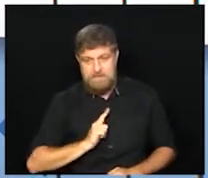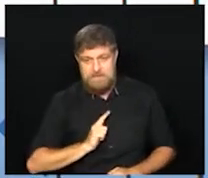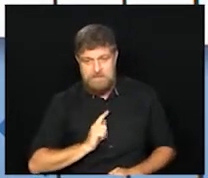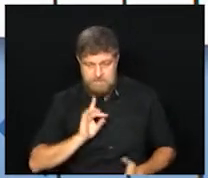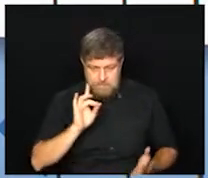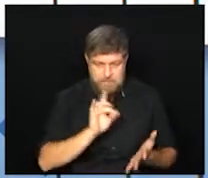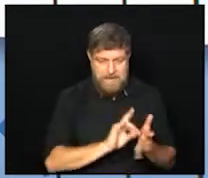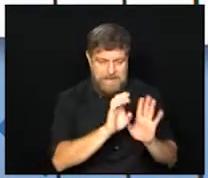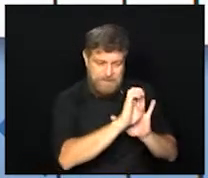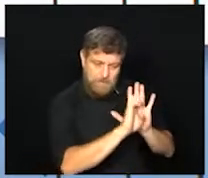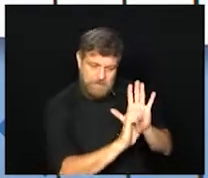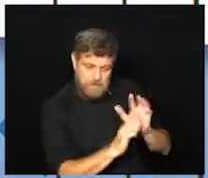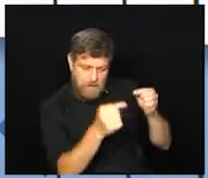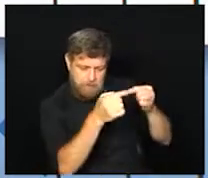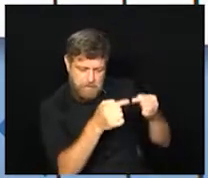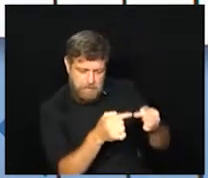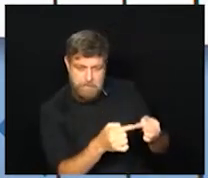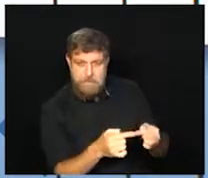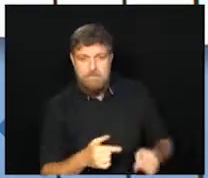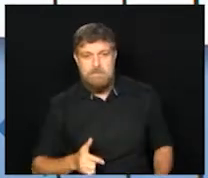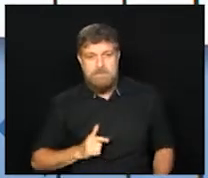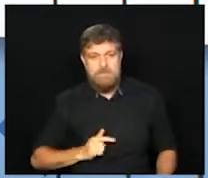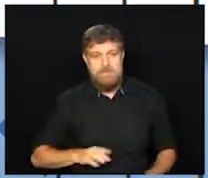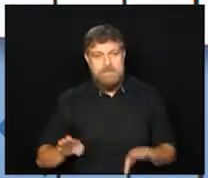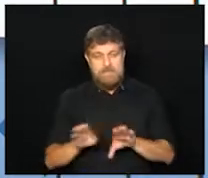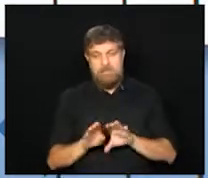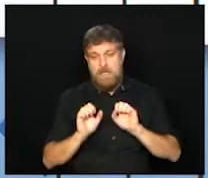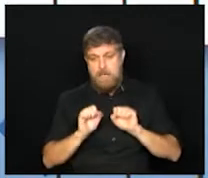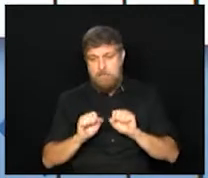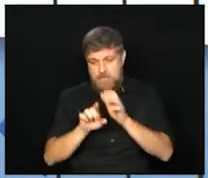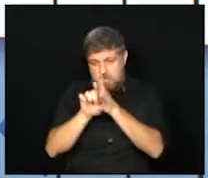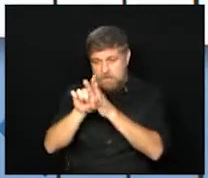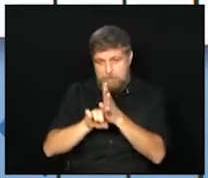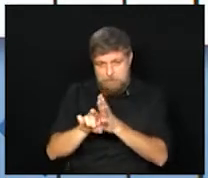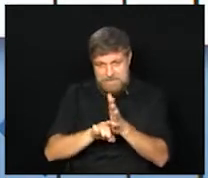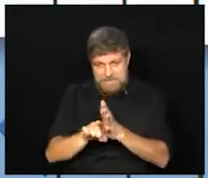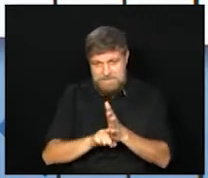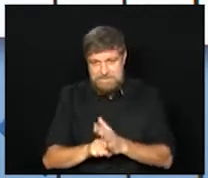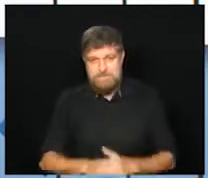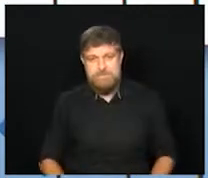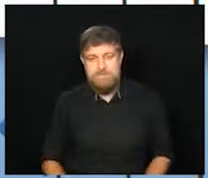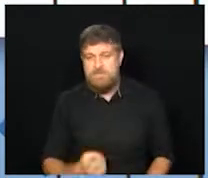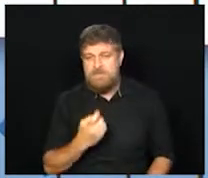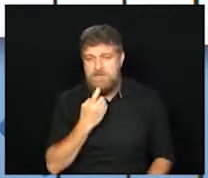no edital. Olha, a relação também pode ser conferida no